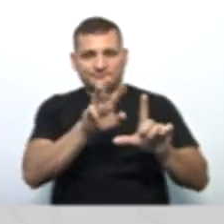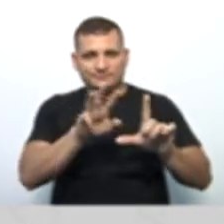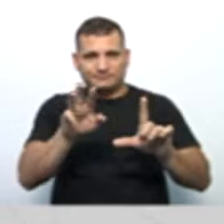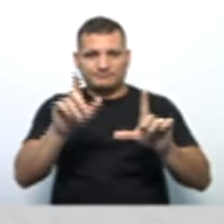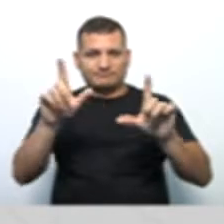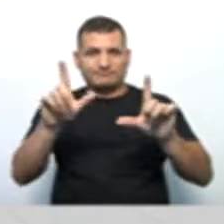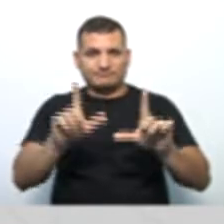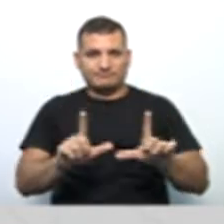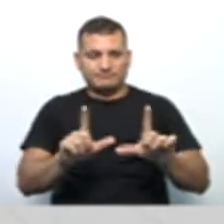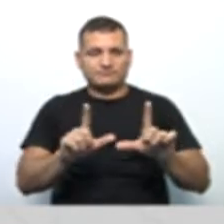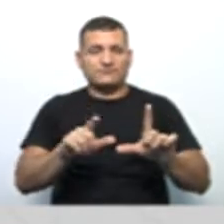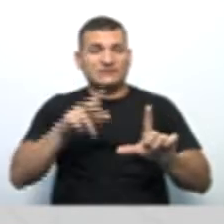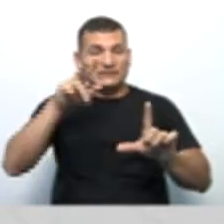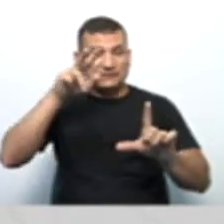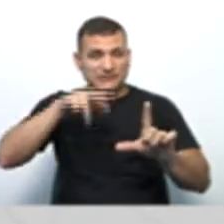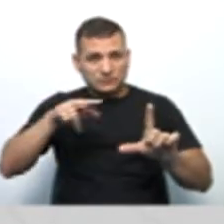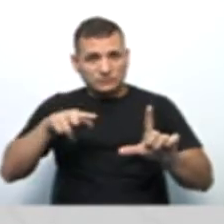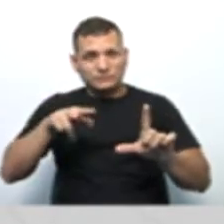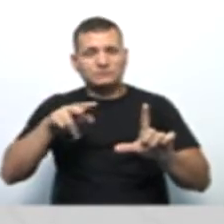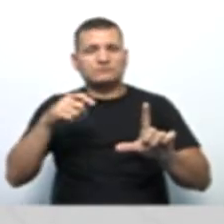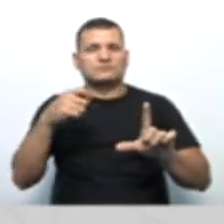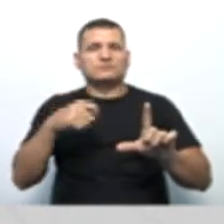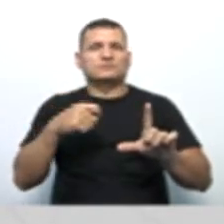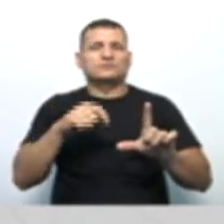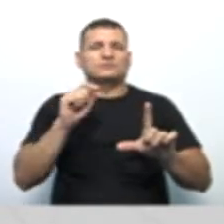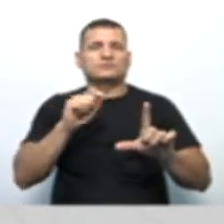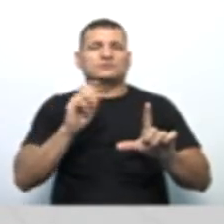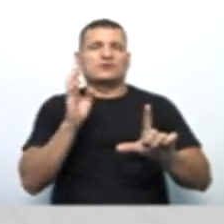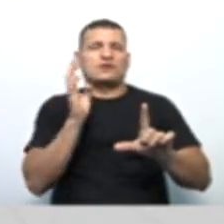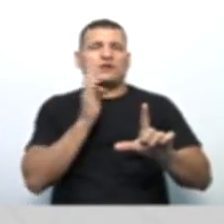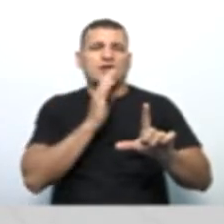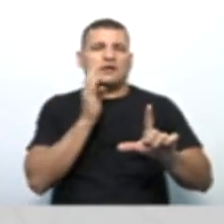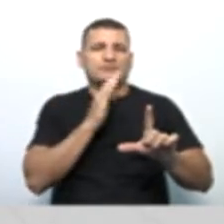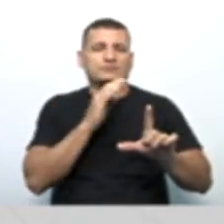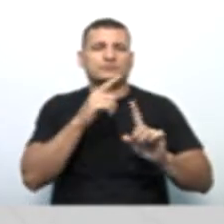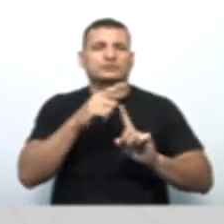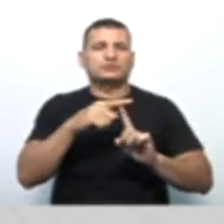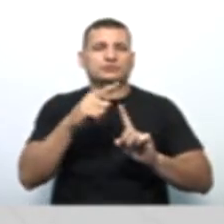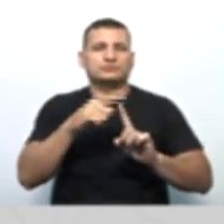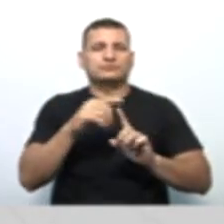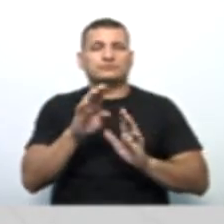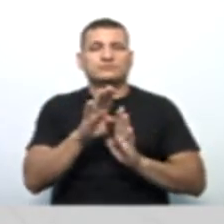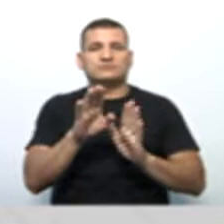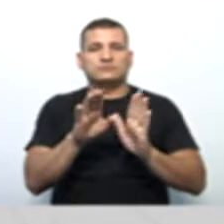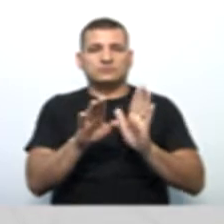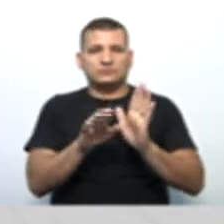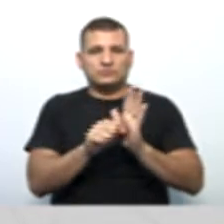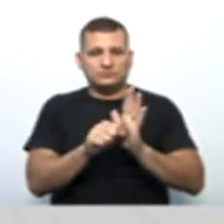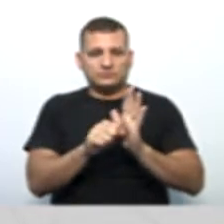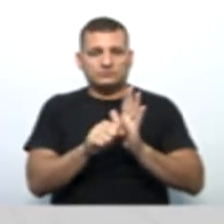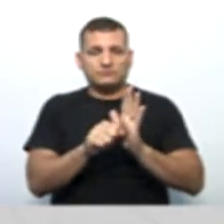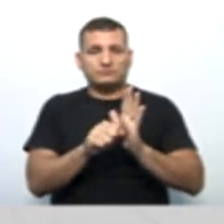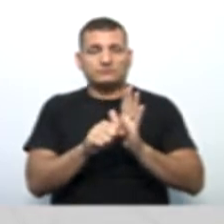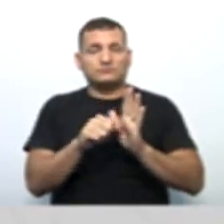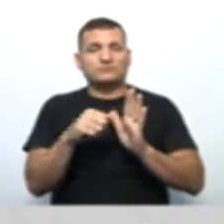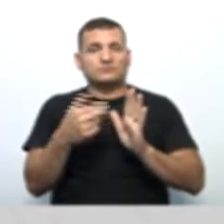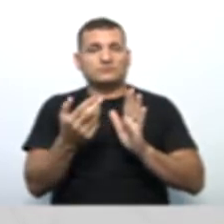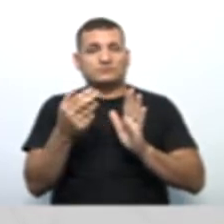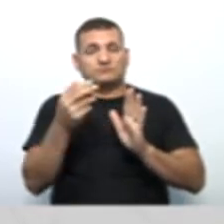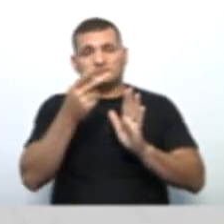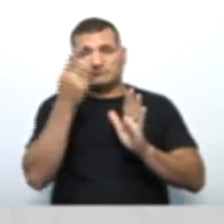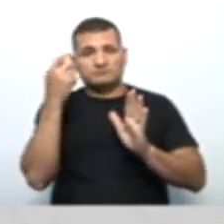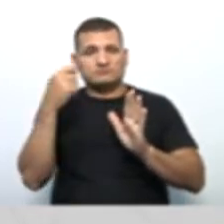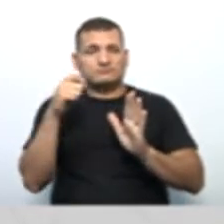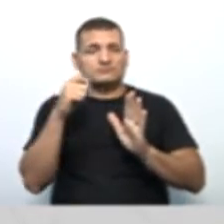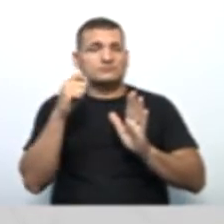eleitor convertam mais rápido possível os símbolos tipográficos em conceitos então precisa conseguir ler bem